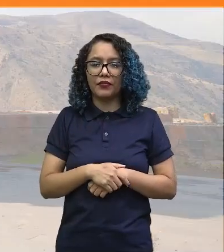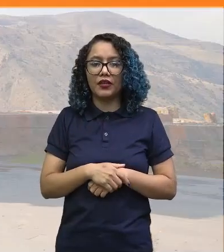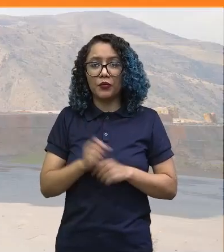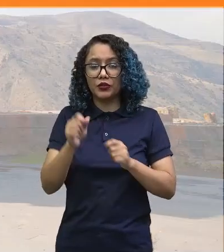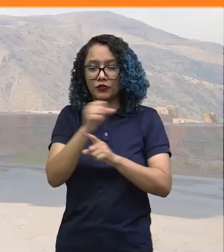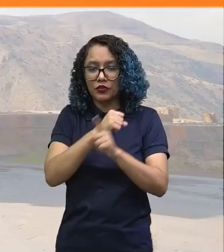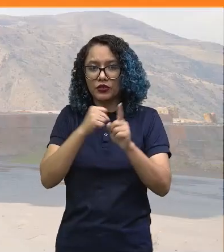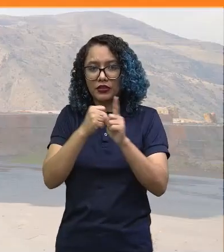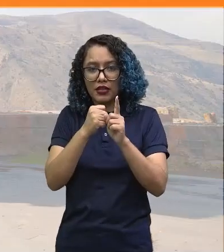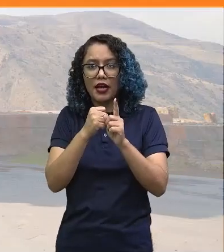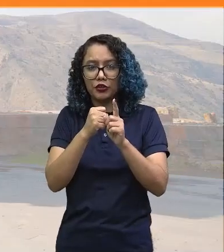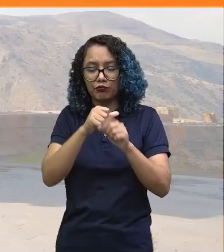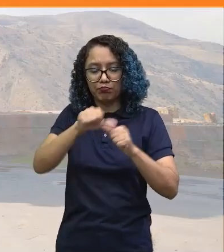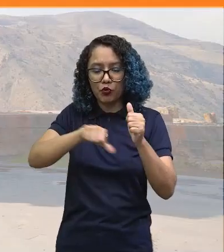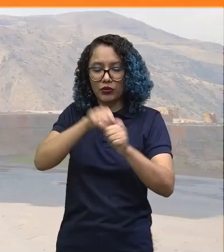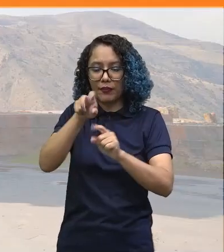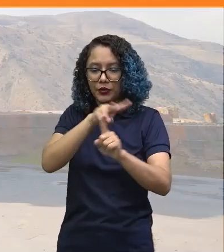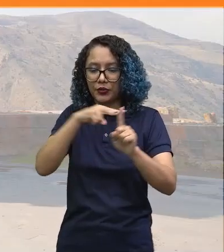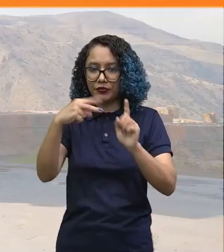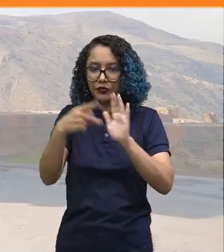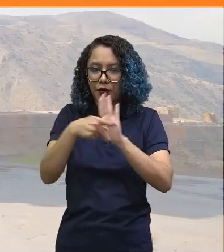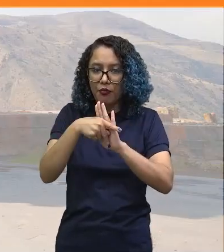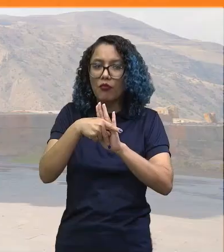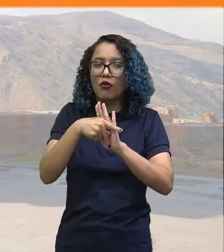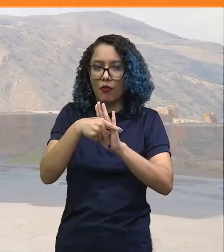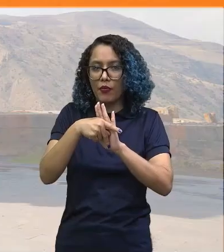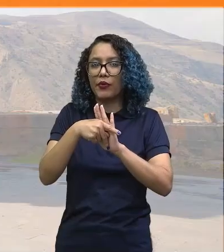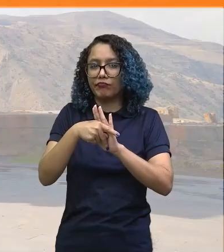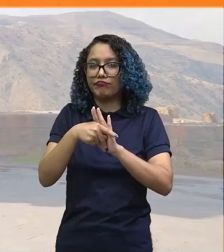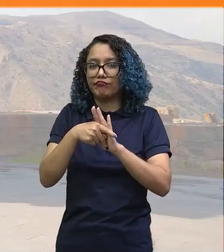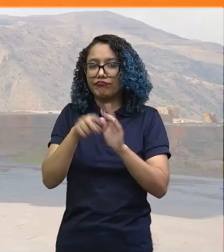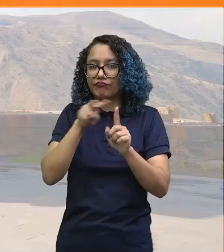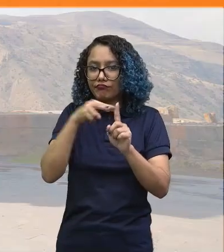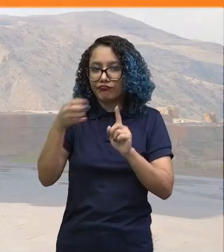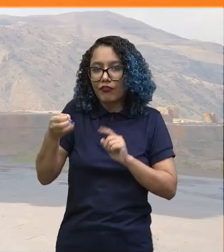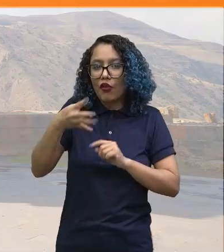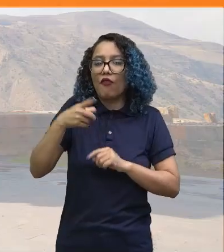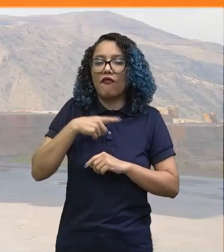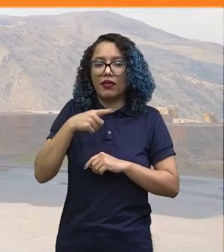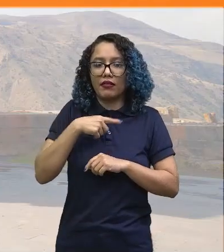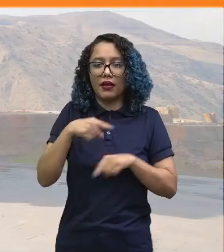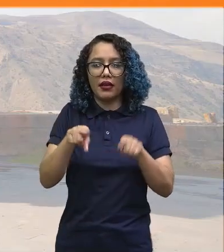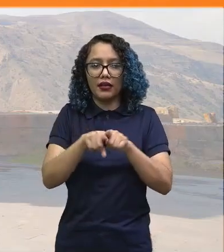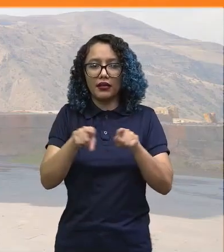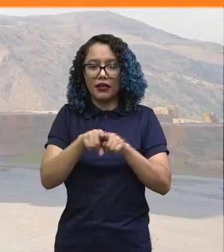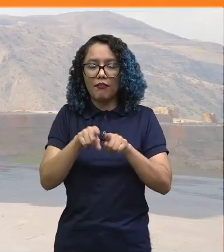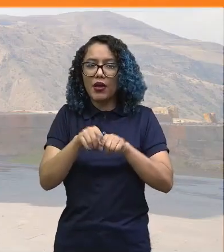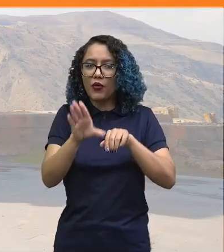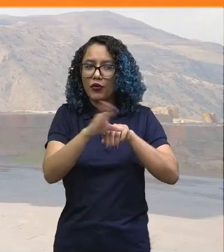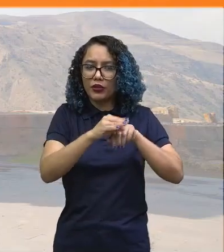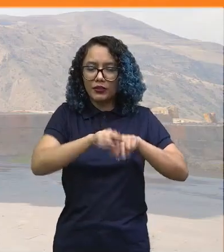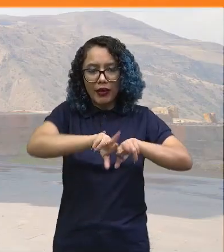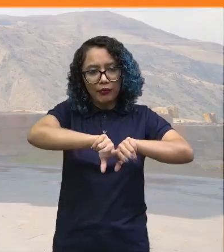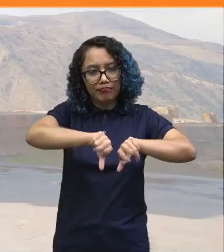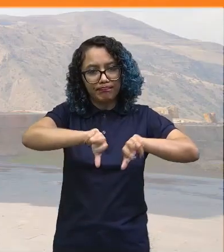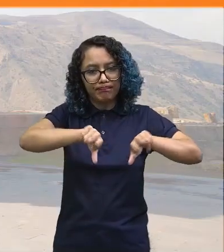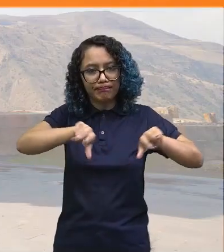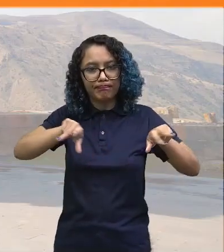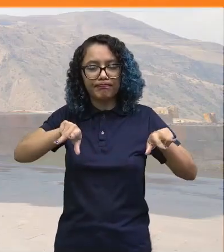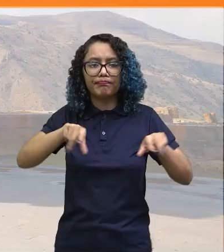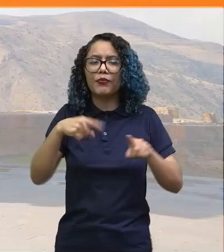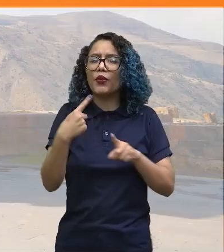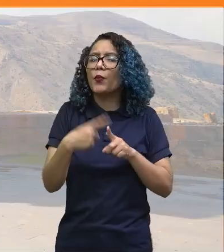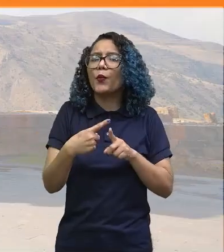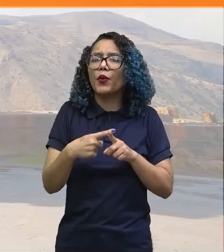vai enxergar o mundo, né? Trazer uma nova visão, além da diversificação do conhecimento, porque o